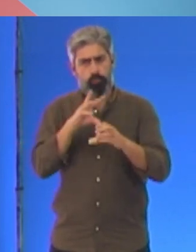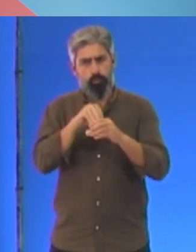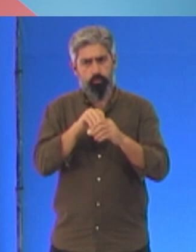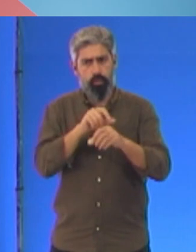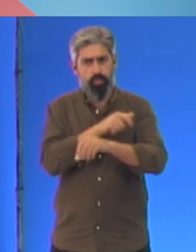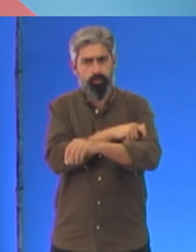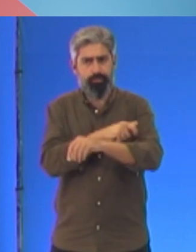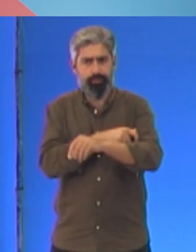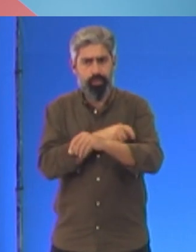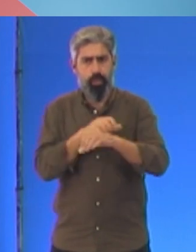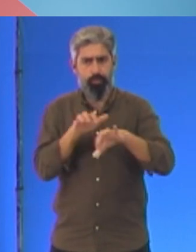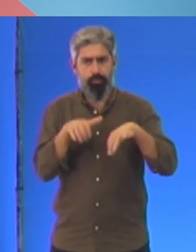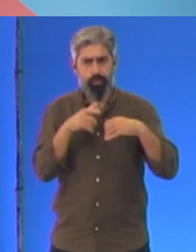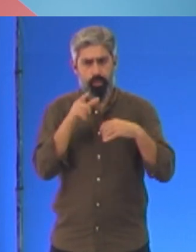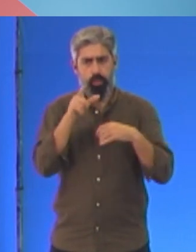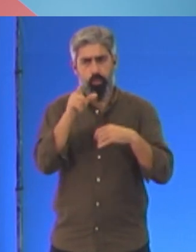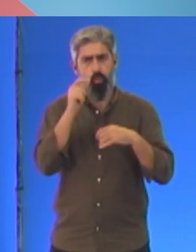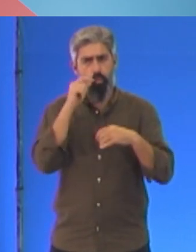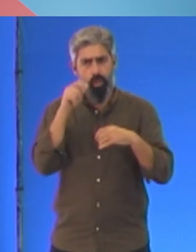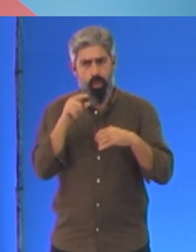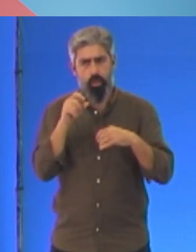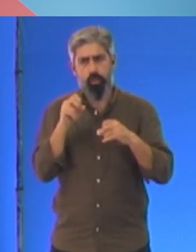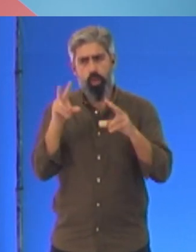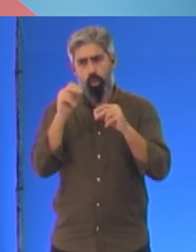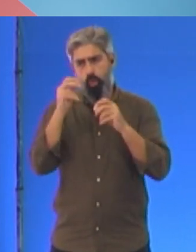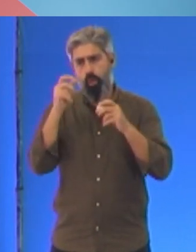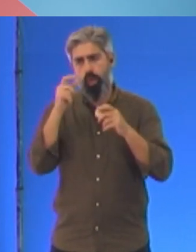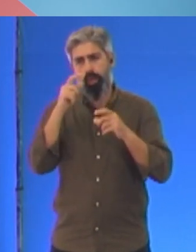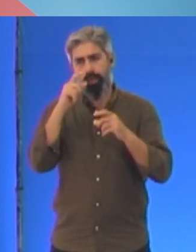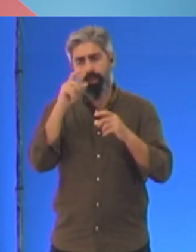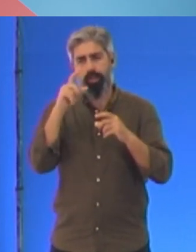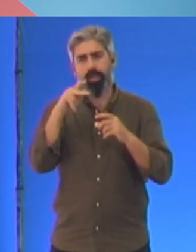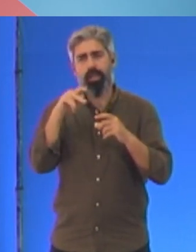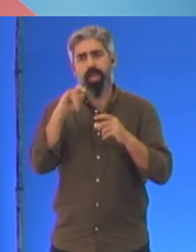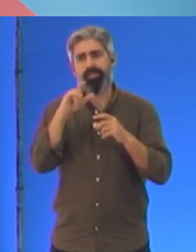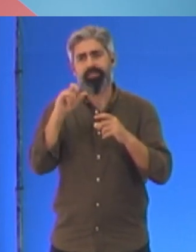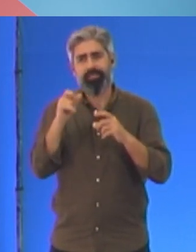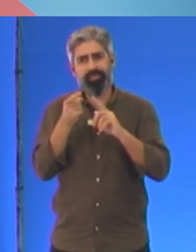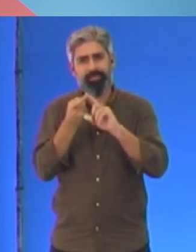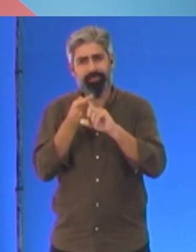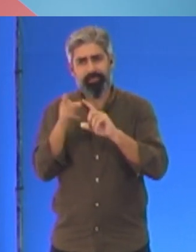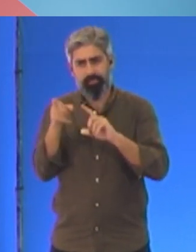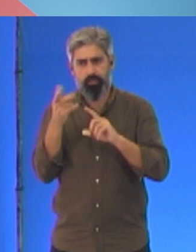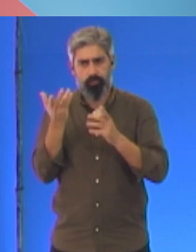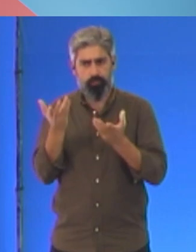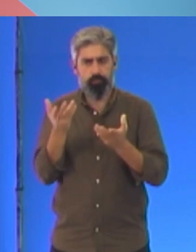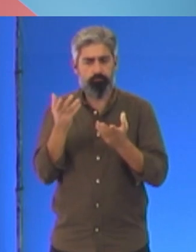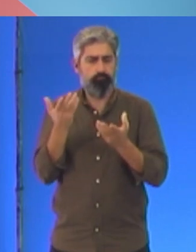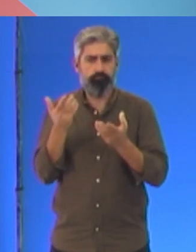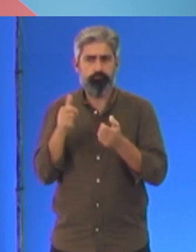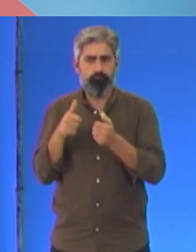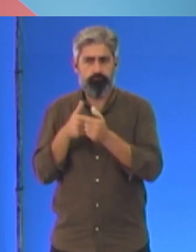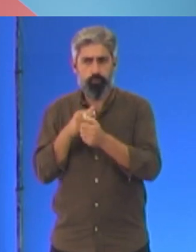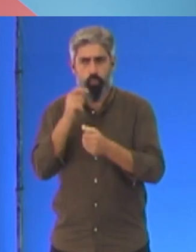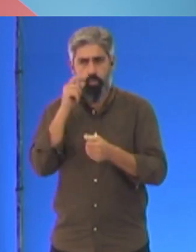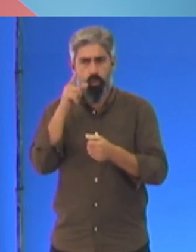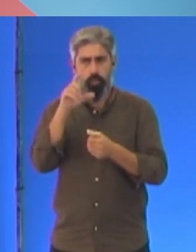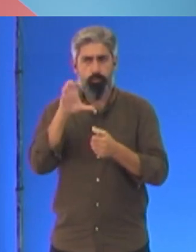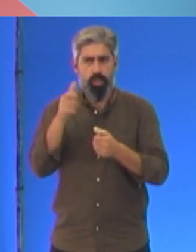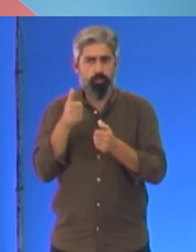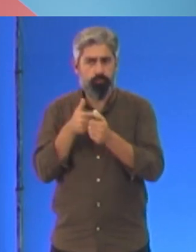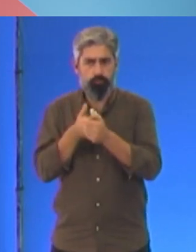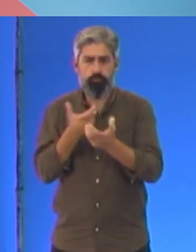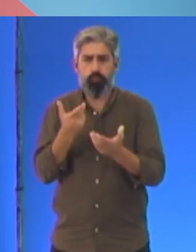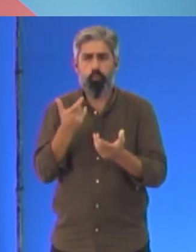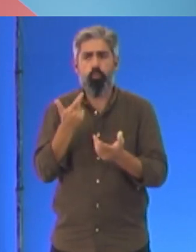parlamentar ao Ucrânia a convicta um neonazi organizador das piores perseguições à oposição de esquerda no país na Ucrânia o